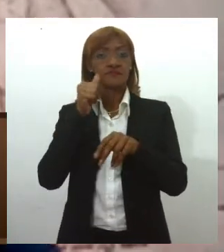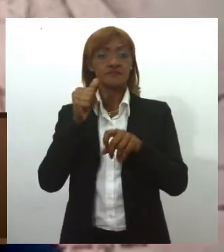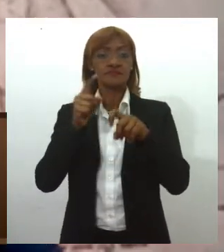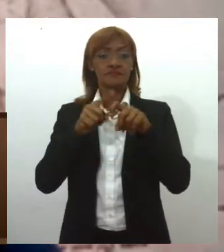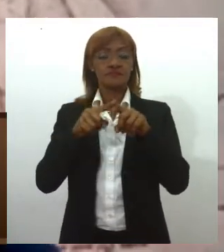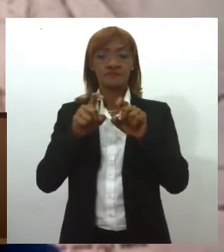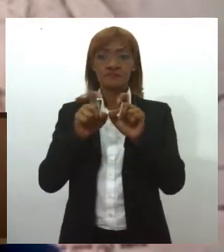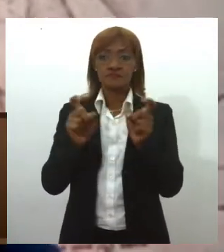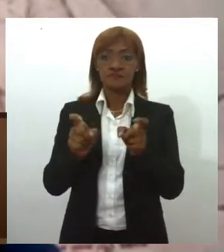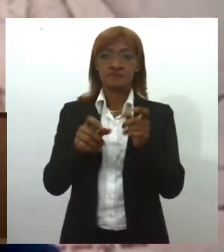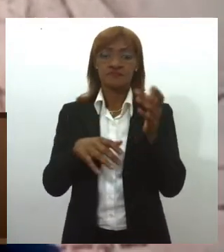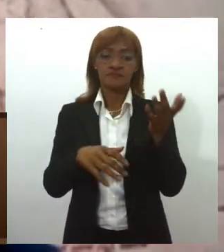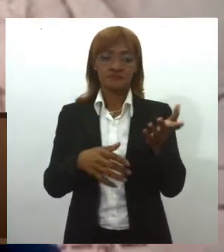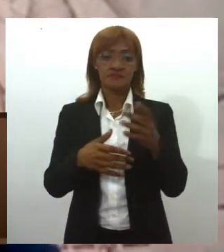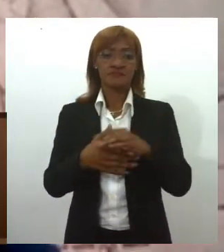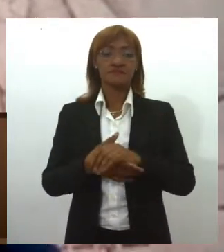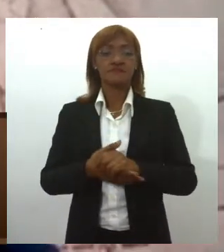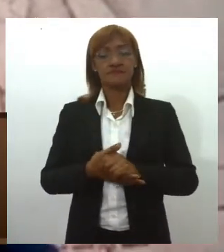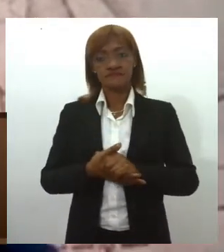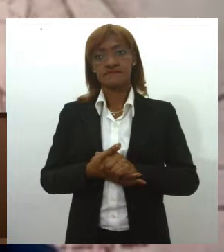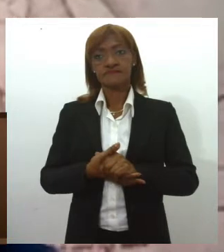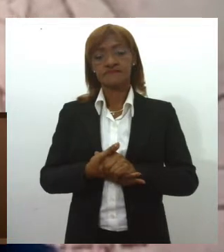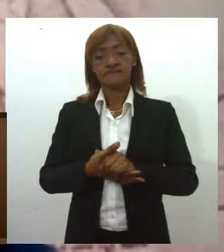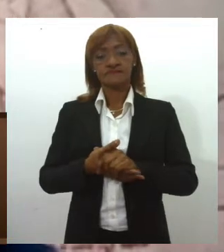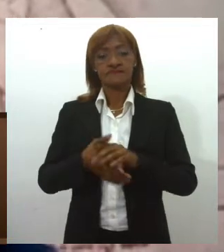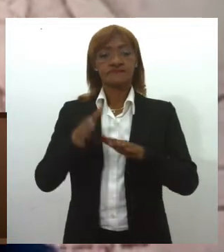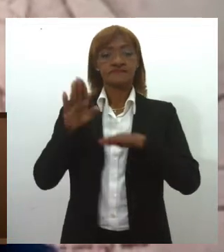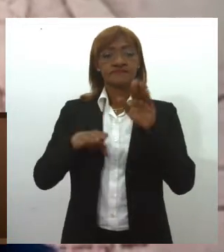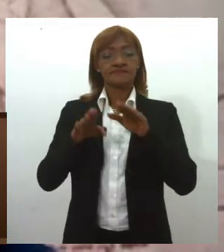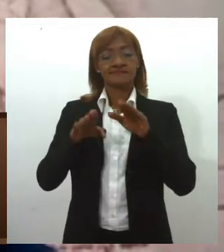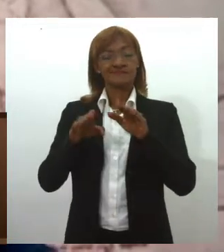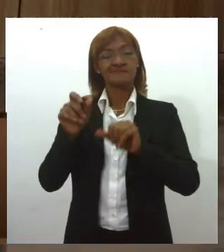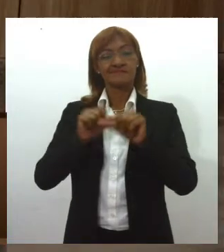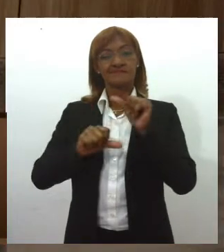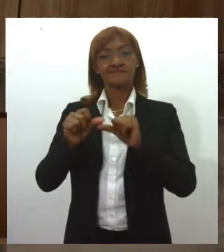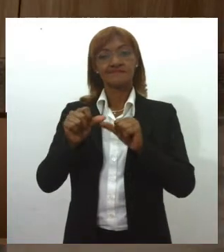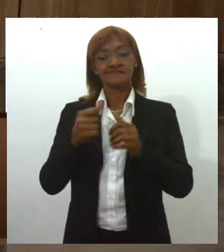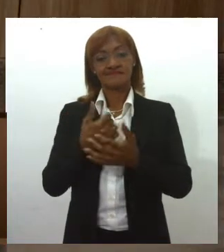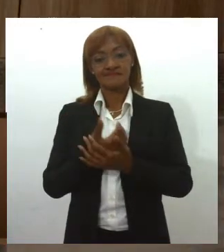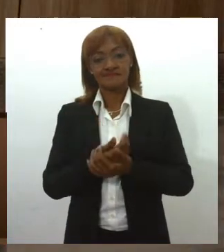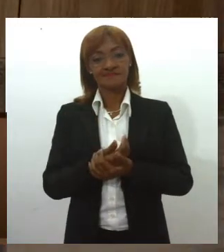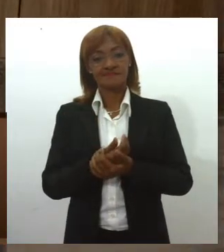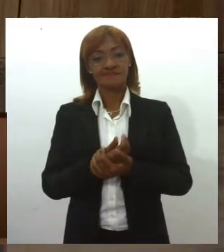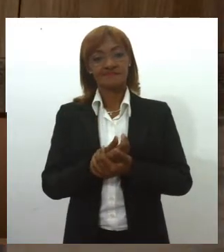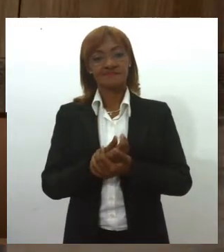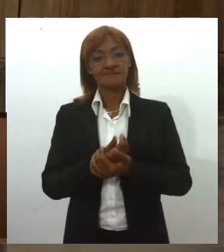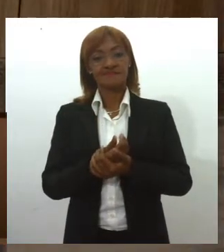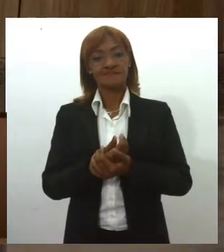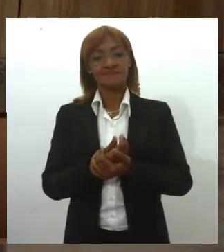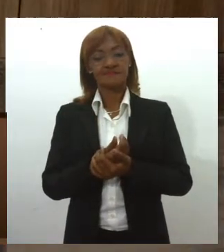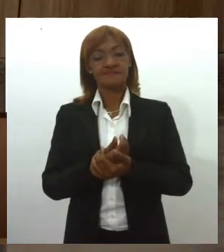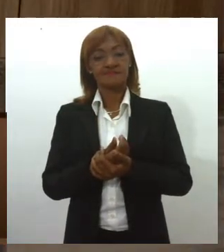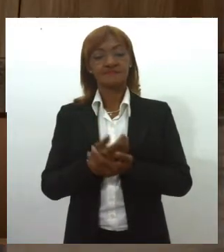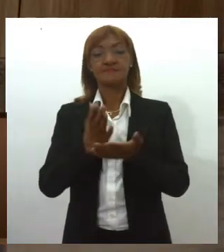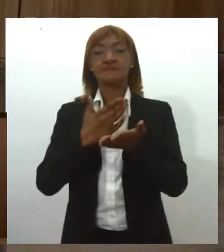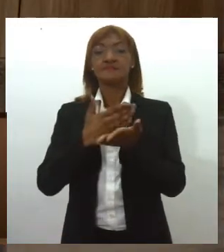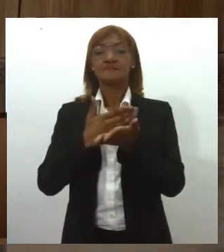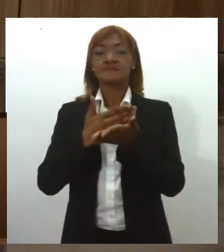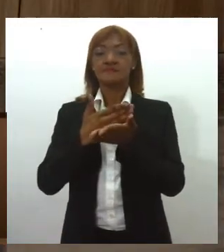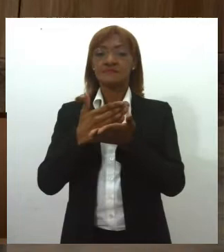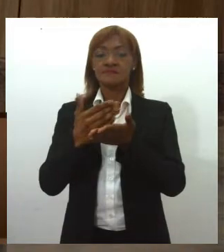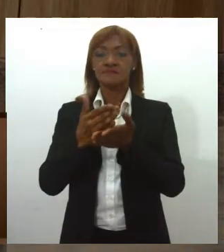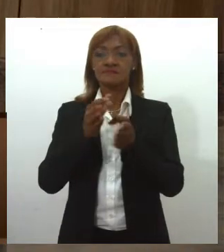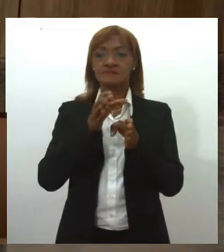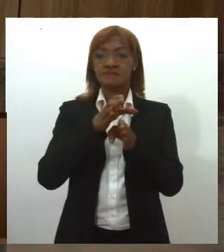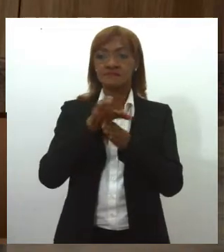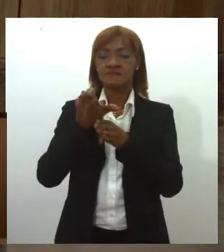seu ginecologista, né? Talvez um dia isso mude, isso melhore. Talvez aí esteja o X da questão, começar a alimentar essa